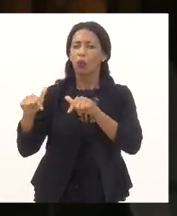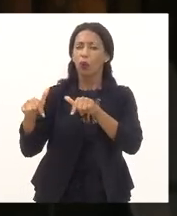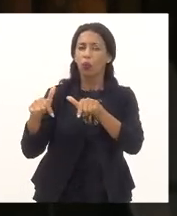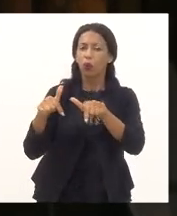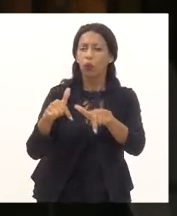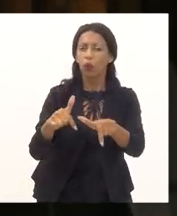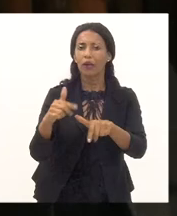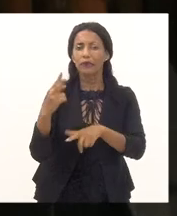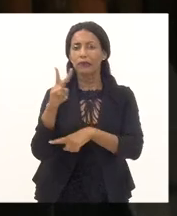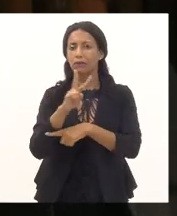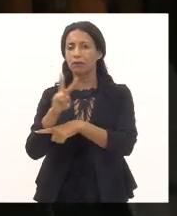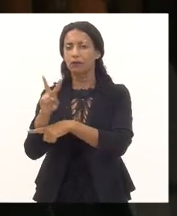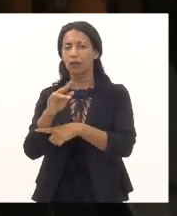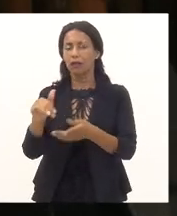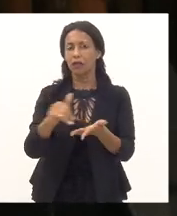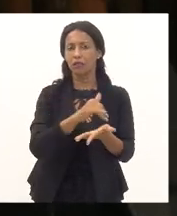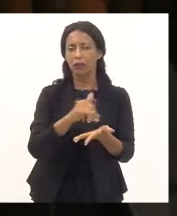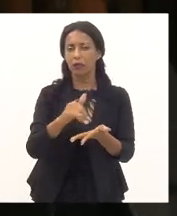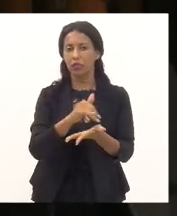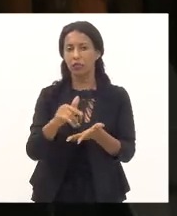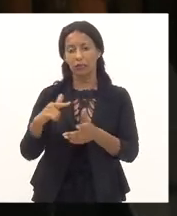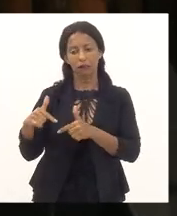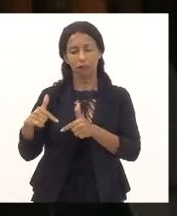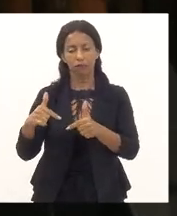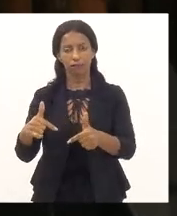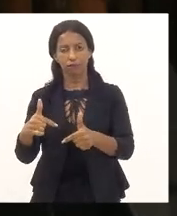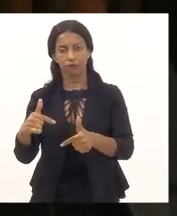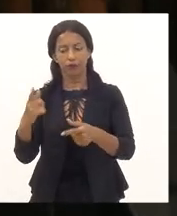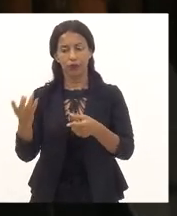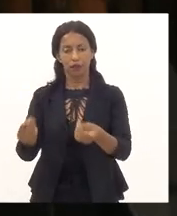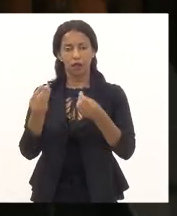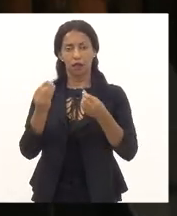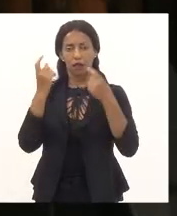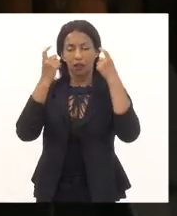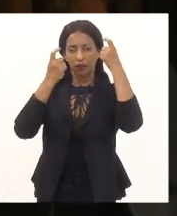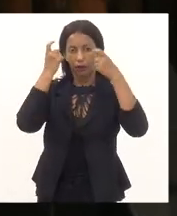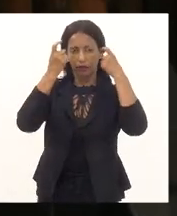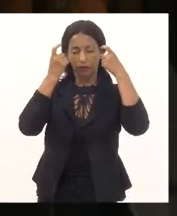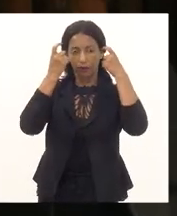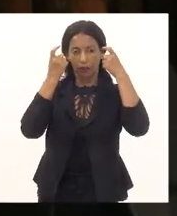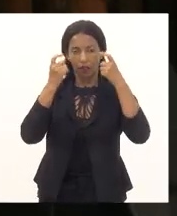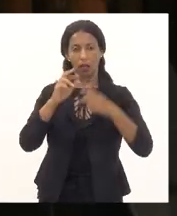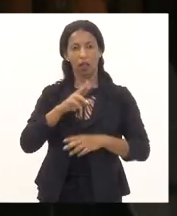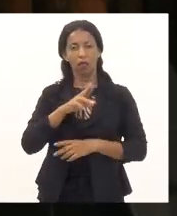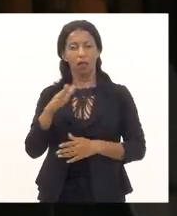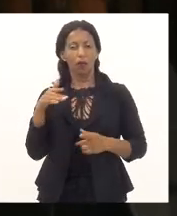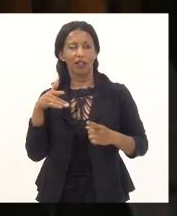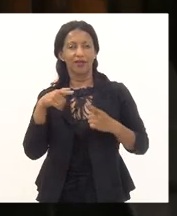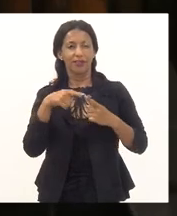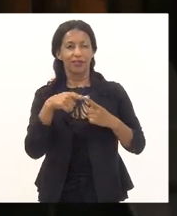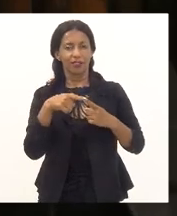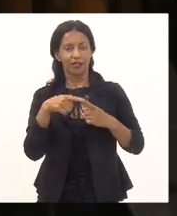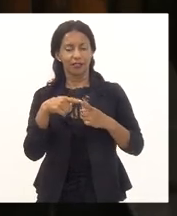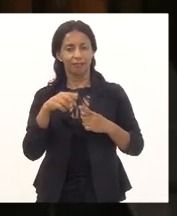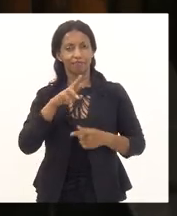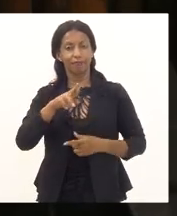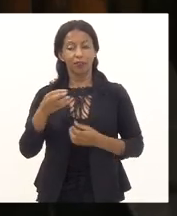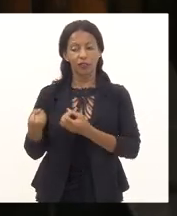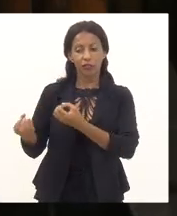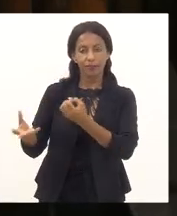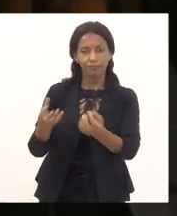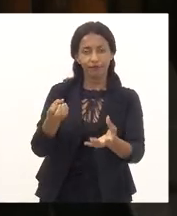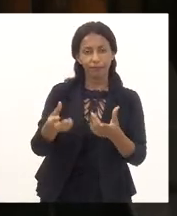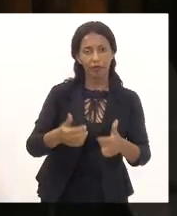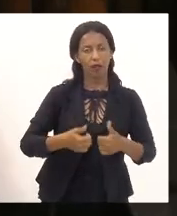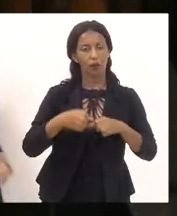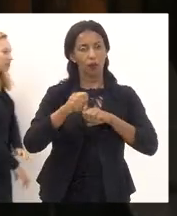gente tem observado a Secretaria de Educação tomar, que nos preocupam por não atingir a finalidade de ofertar